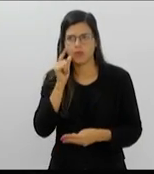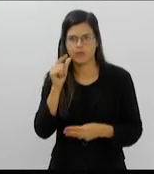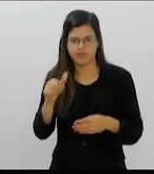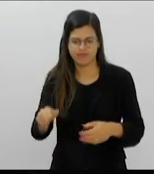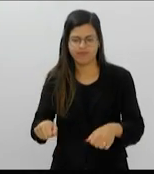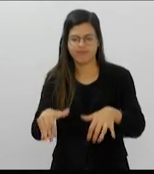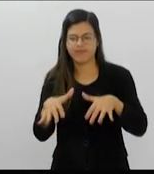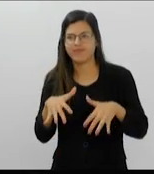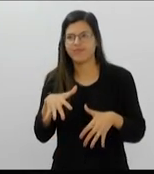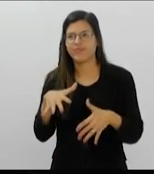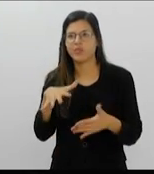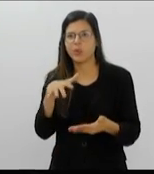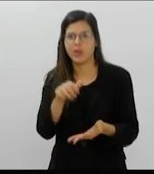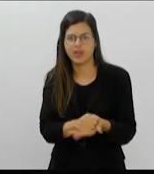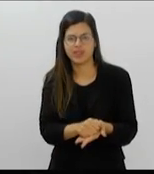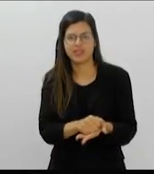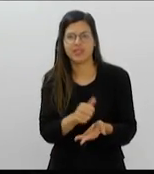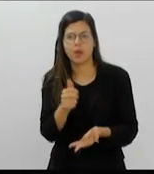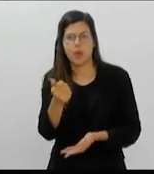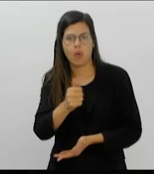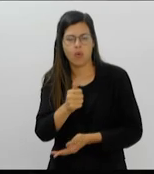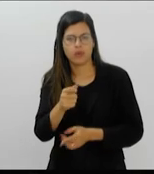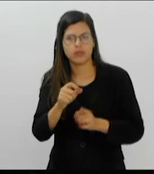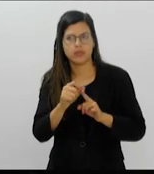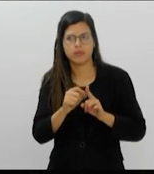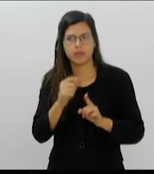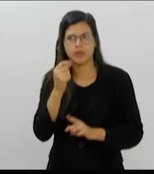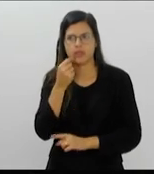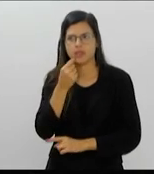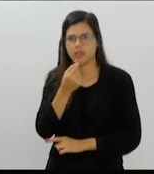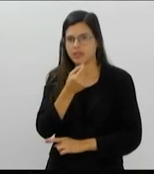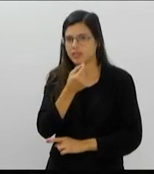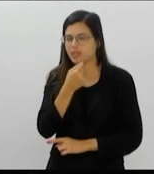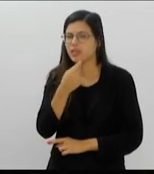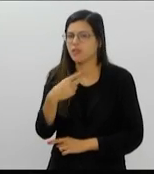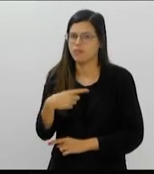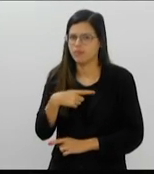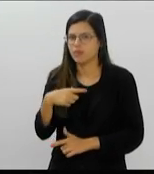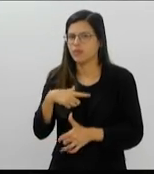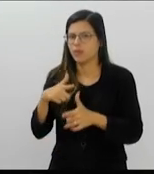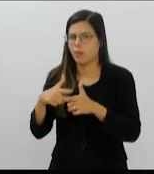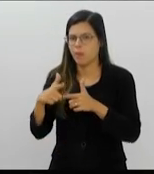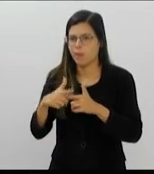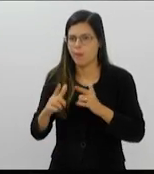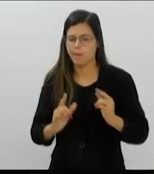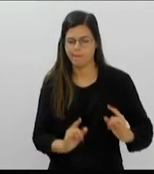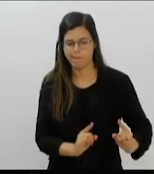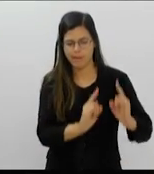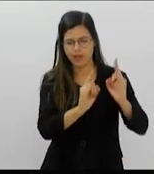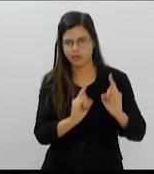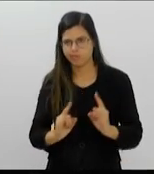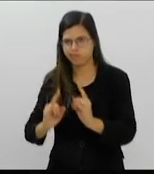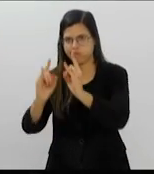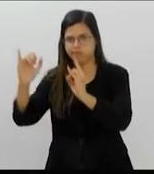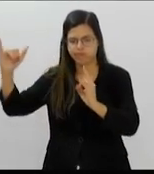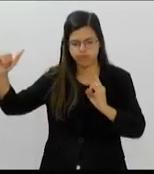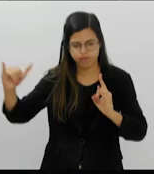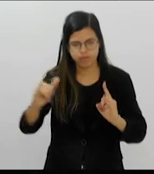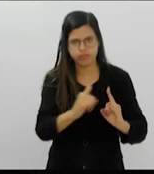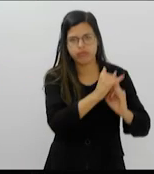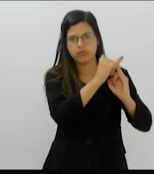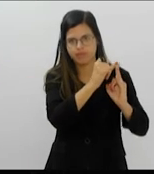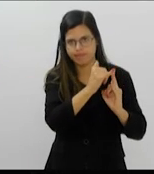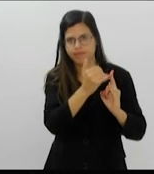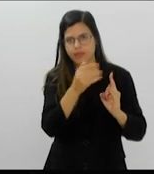eu registrava o 11 de setembro, trágico, das Torres Gêmeas, lá